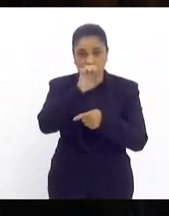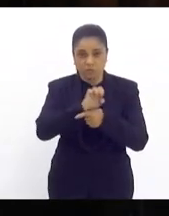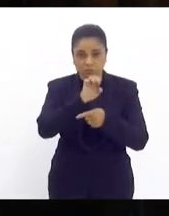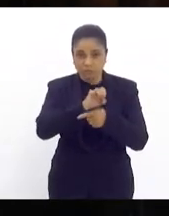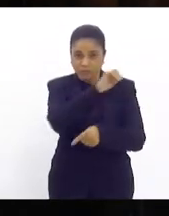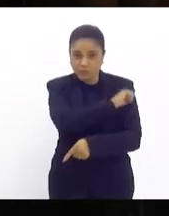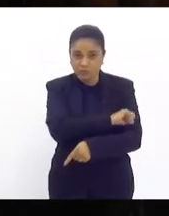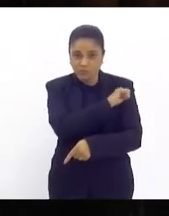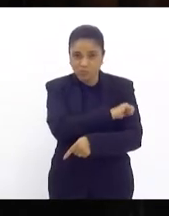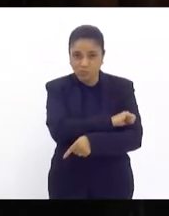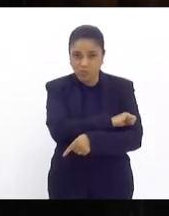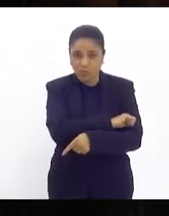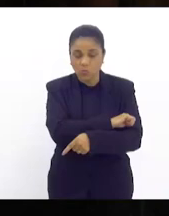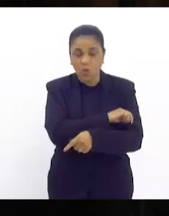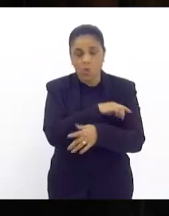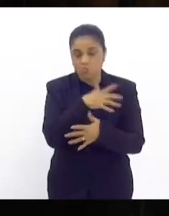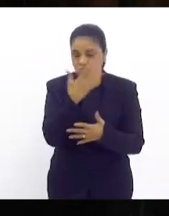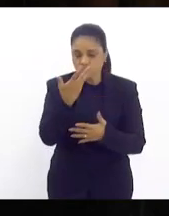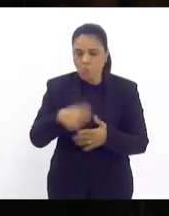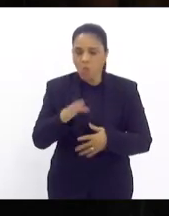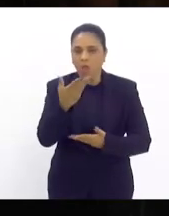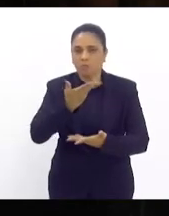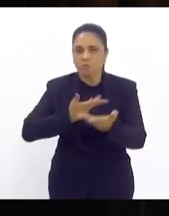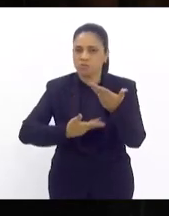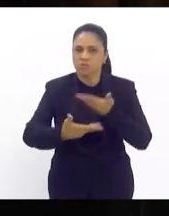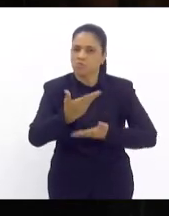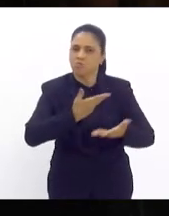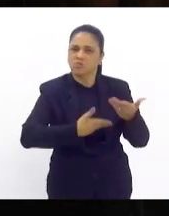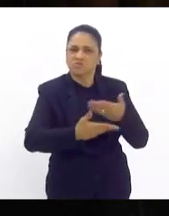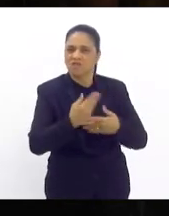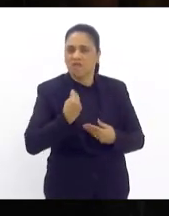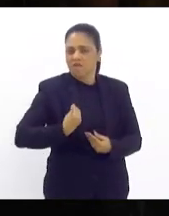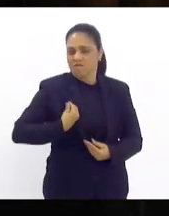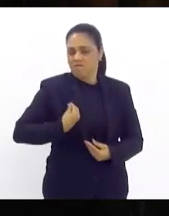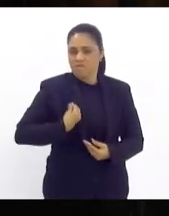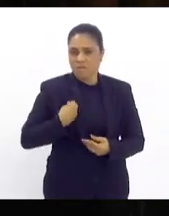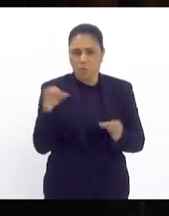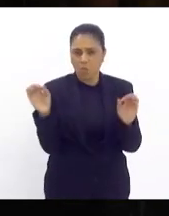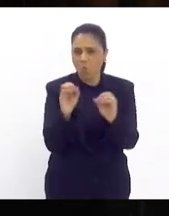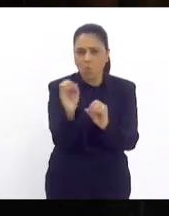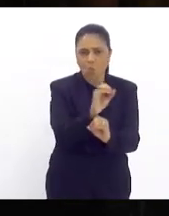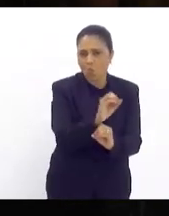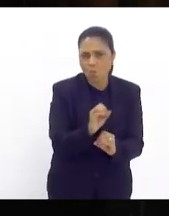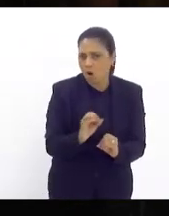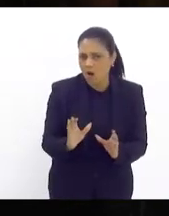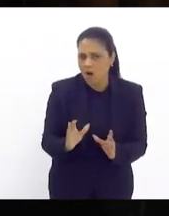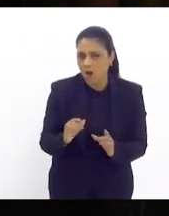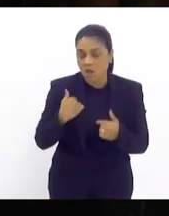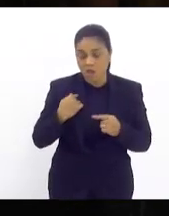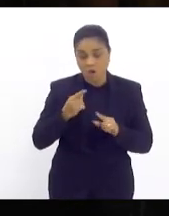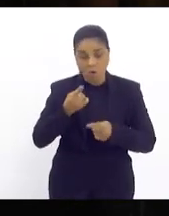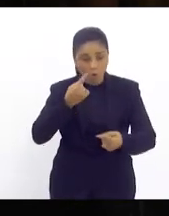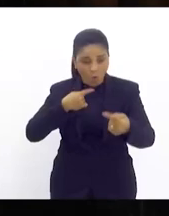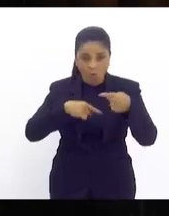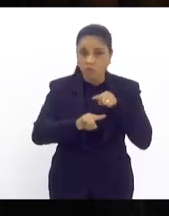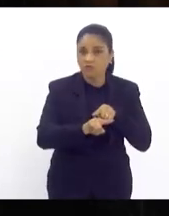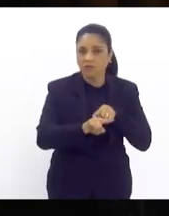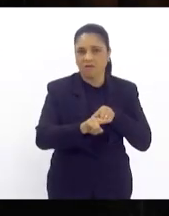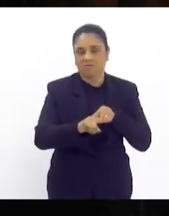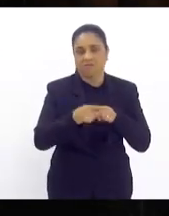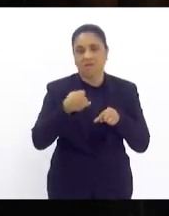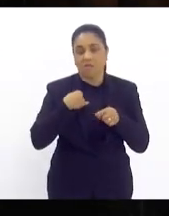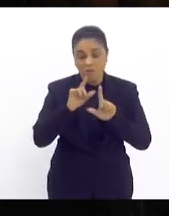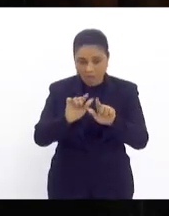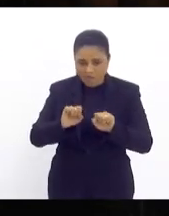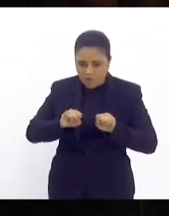é para não negociar a vida de ninguém pelo contrário eu estou aqui para enfrentar